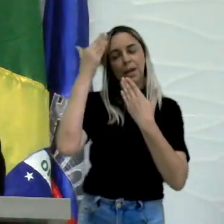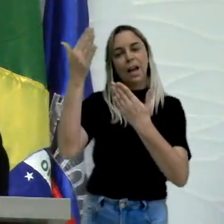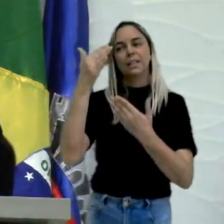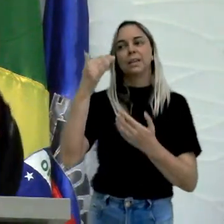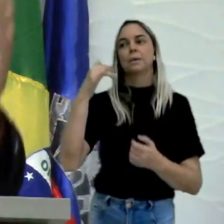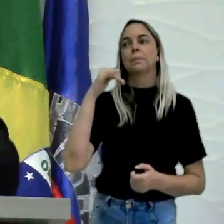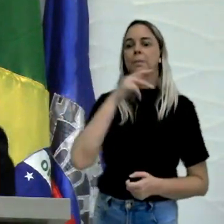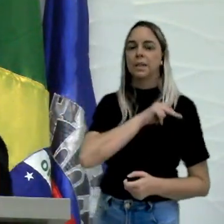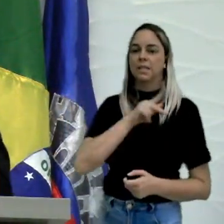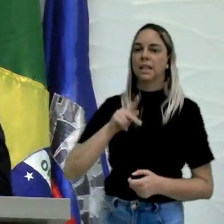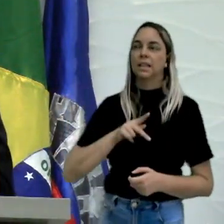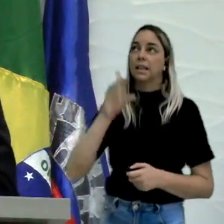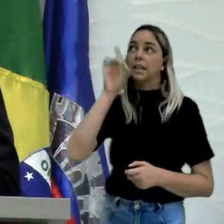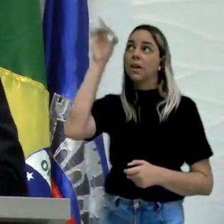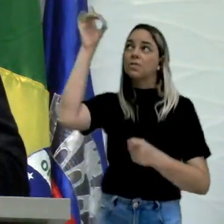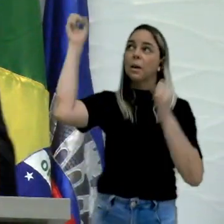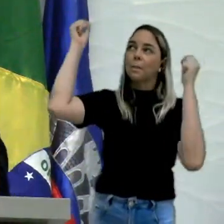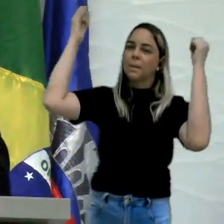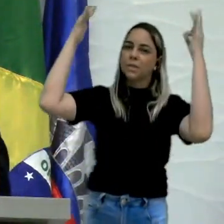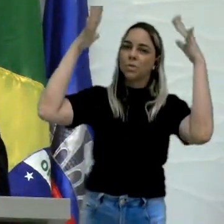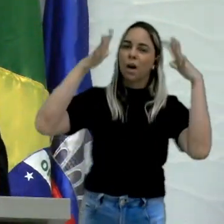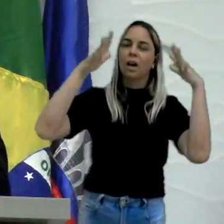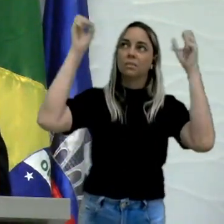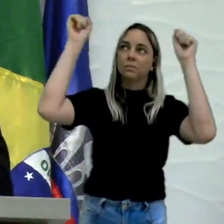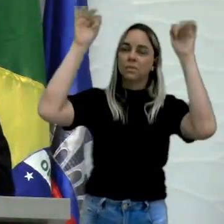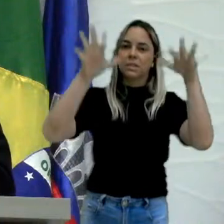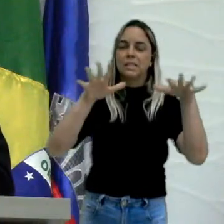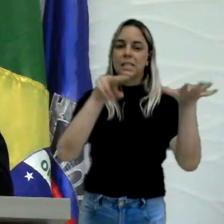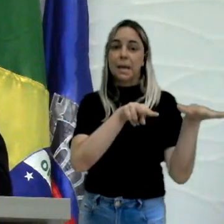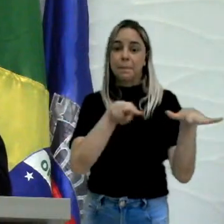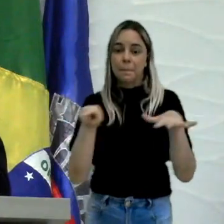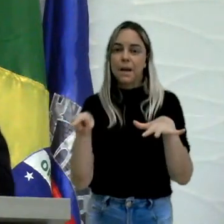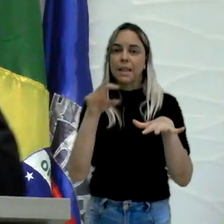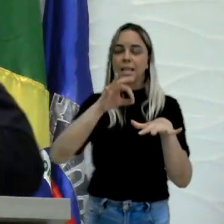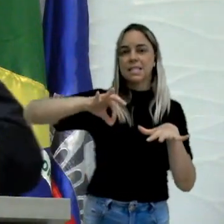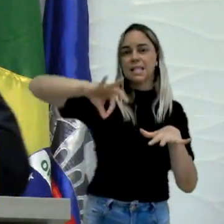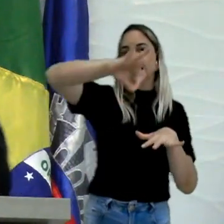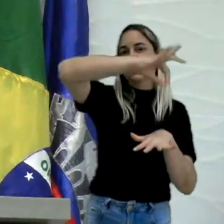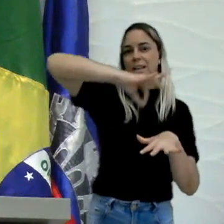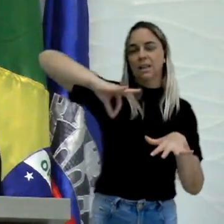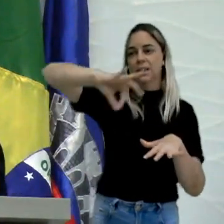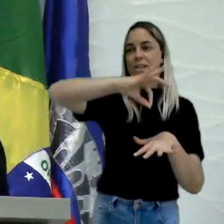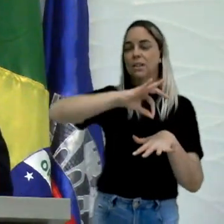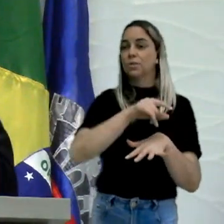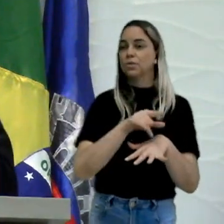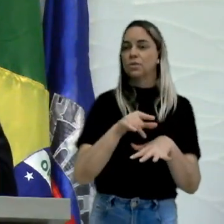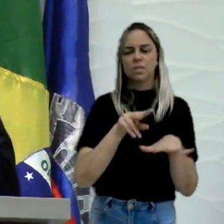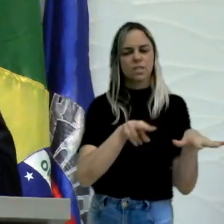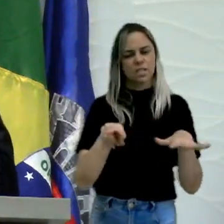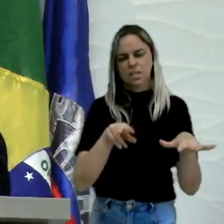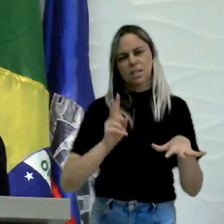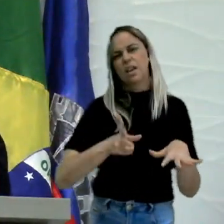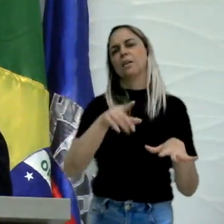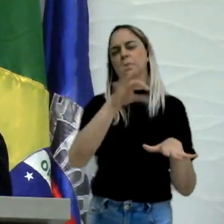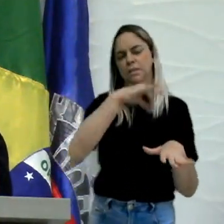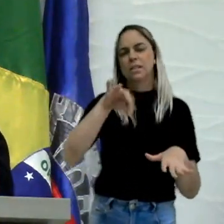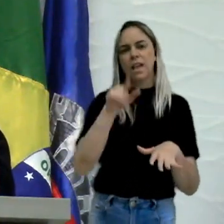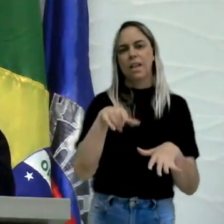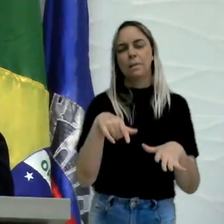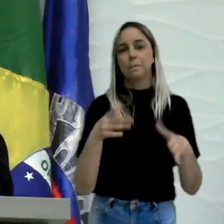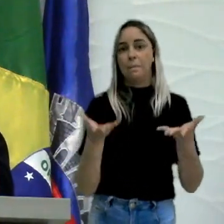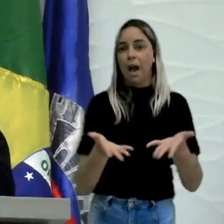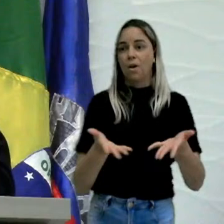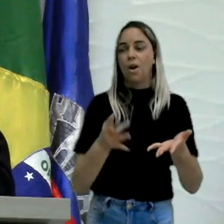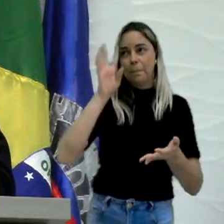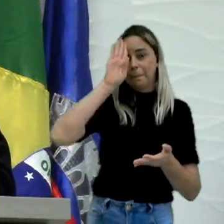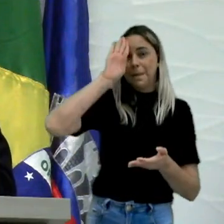Deus possa estar aí nos abençoando nessa Semana Santa, como todos são, mas essa é a principal semana que